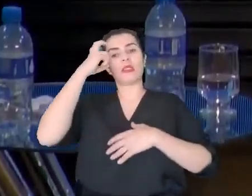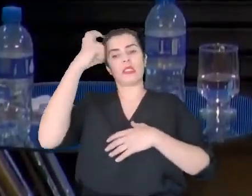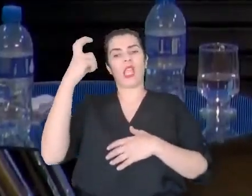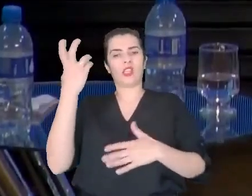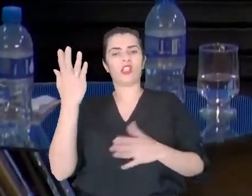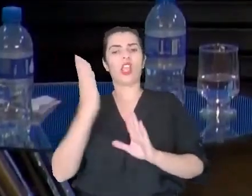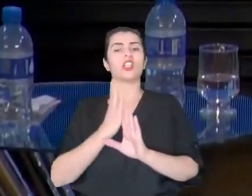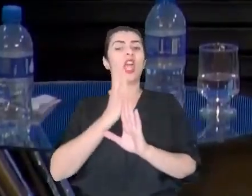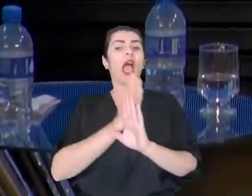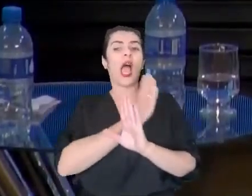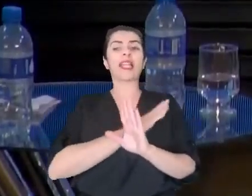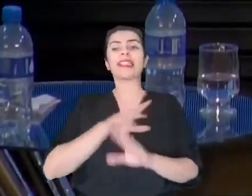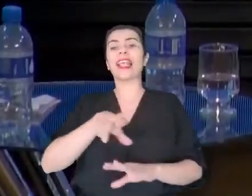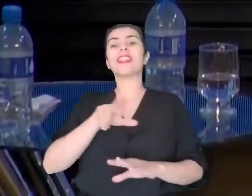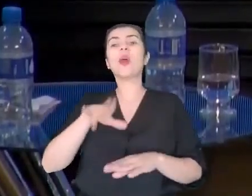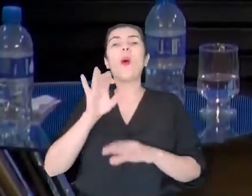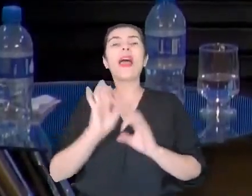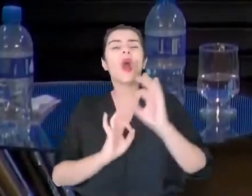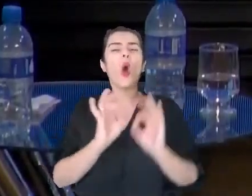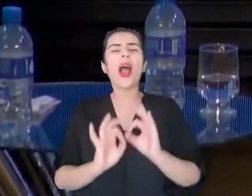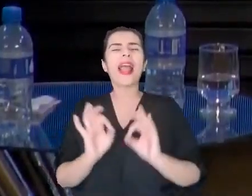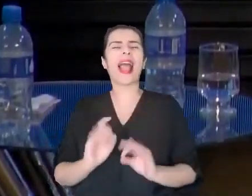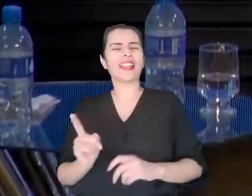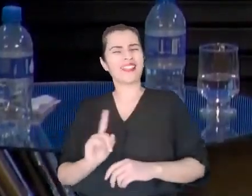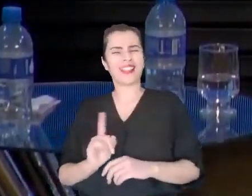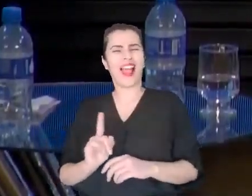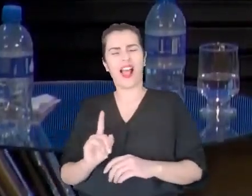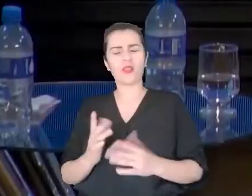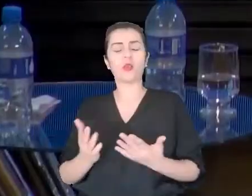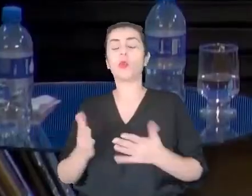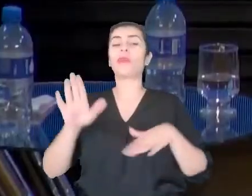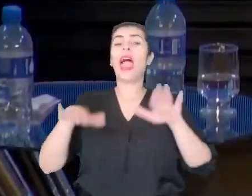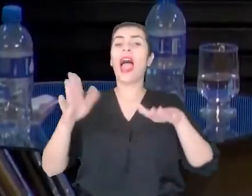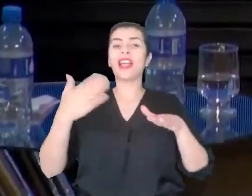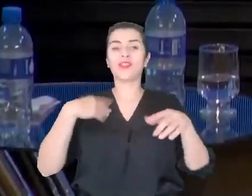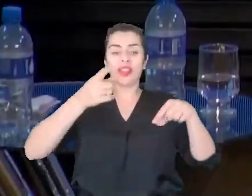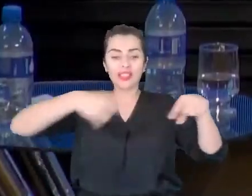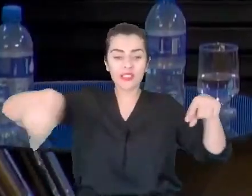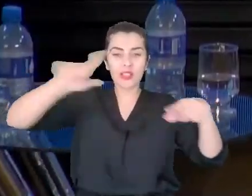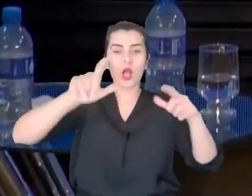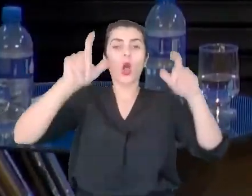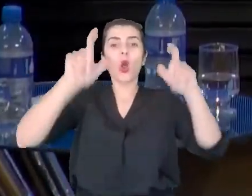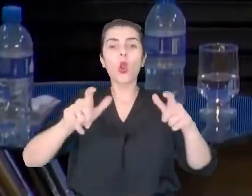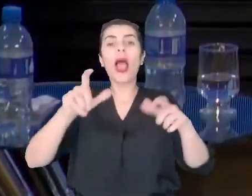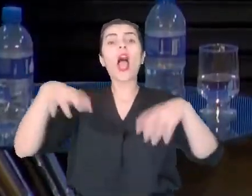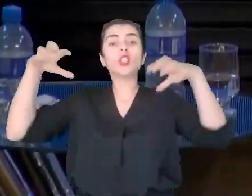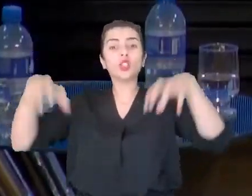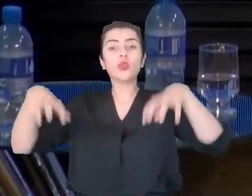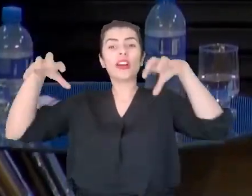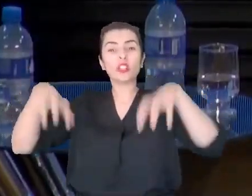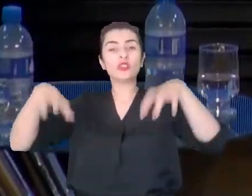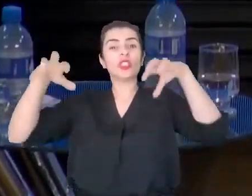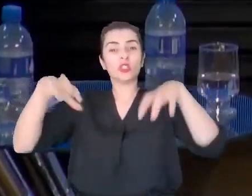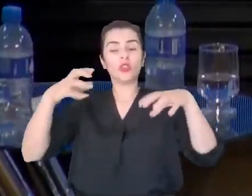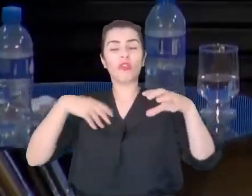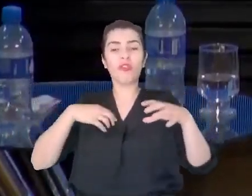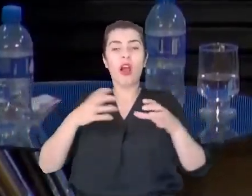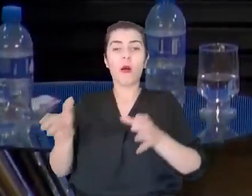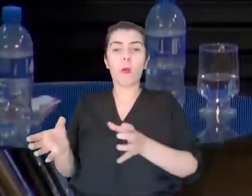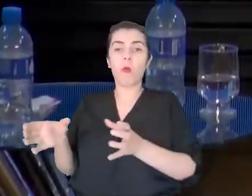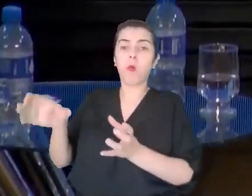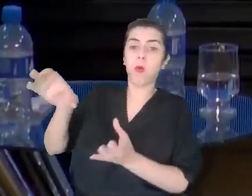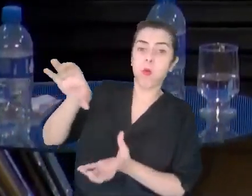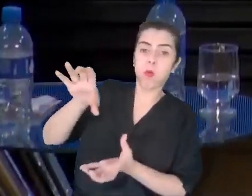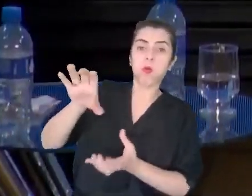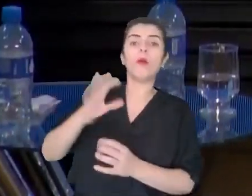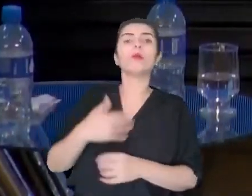uma maneira tão organizada. Muitas vezes, esse pátio ele recebia material no período chuvoso e ele só era retomado no período